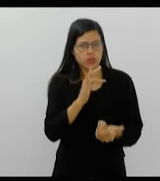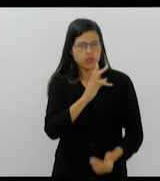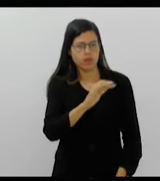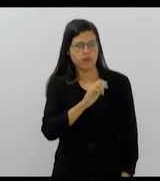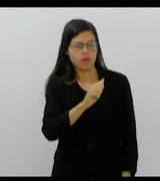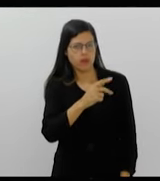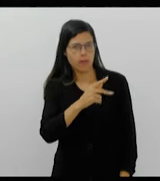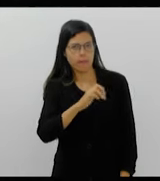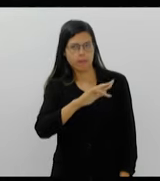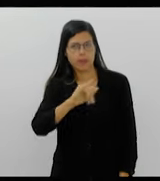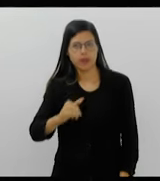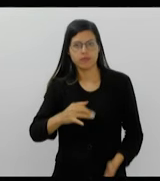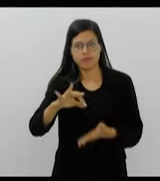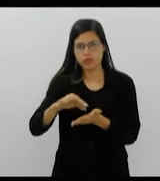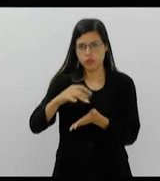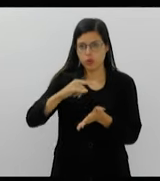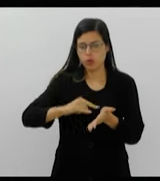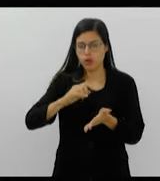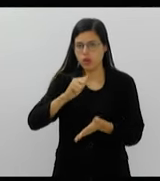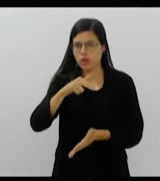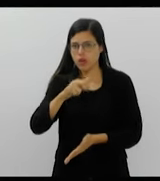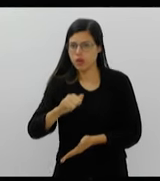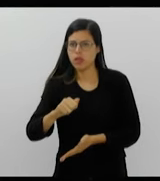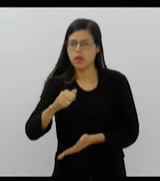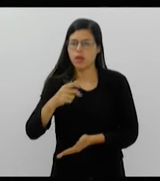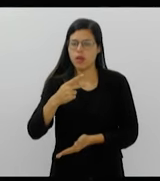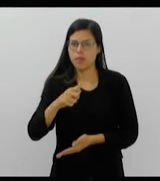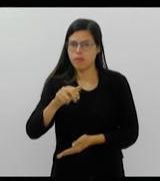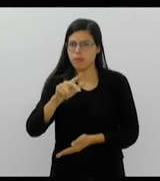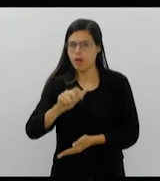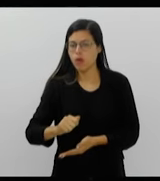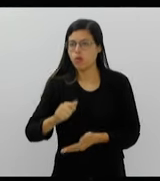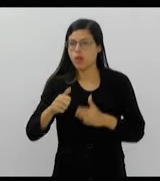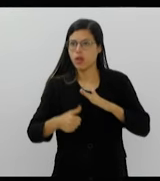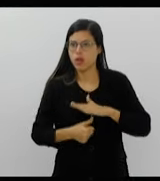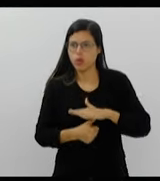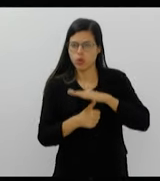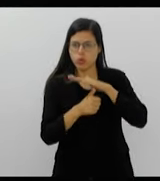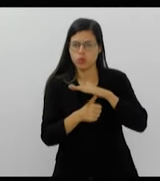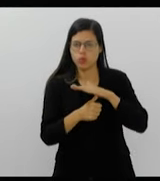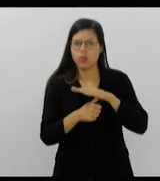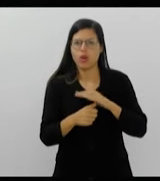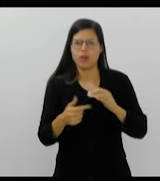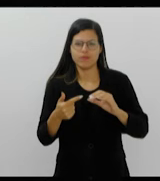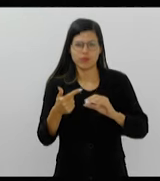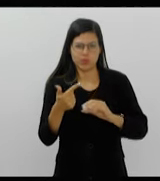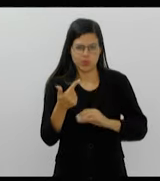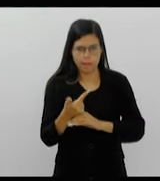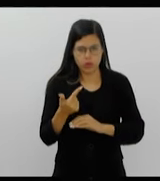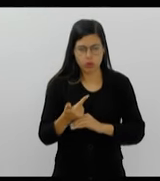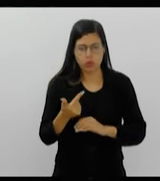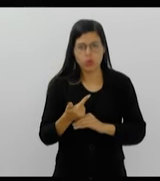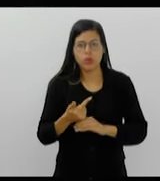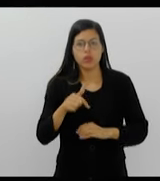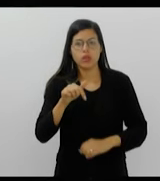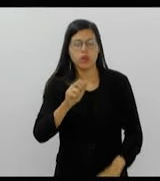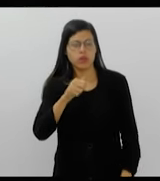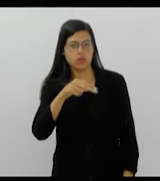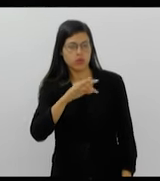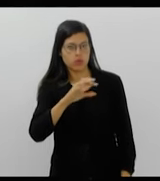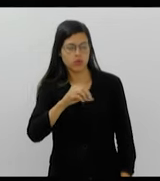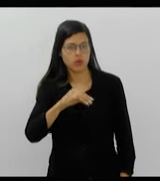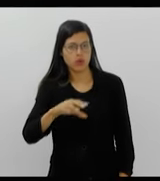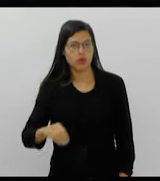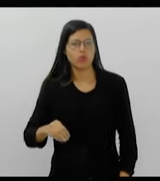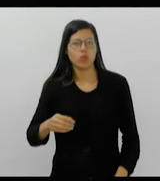esse documento, presidente. Ana Paula Leitão, que é reitora do Colégio Pedro II, Antônio Cláudio Lucas da Nóbrega,